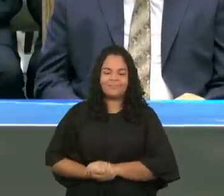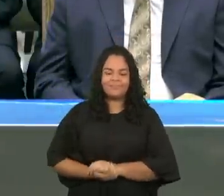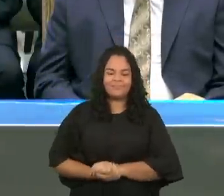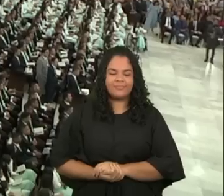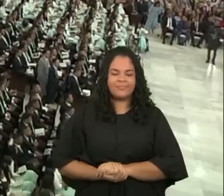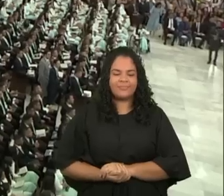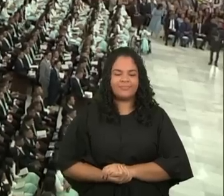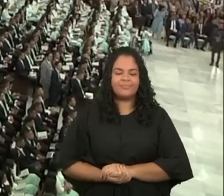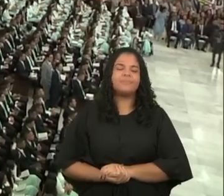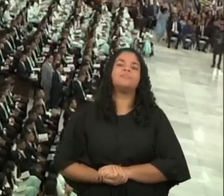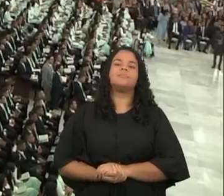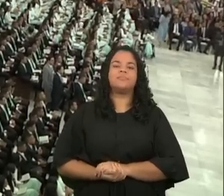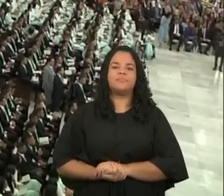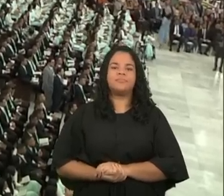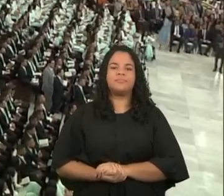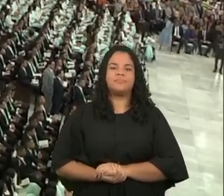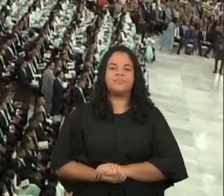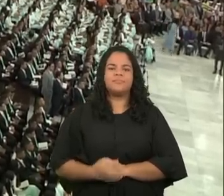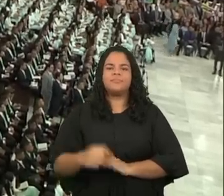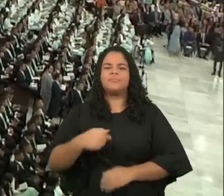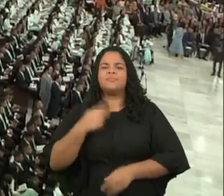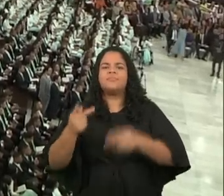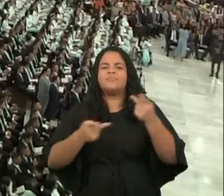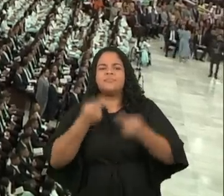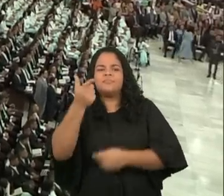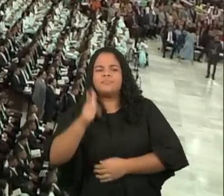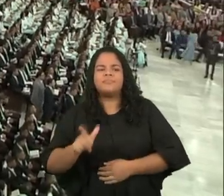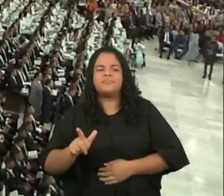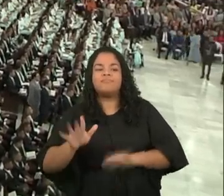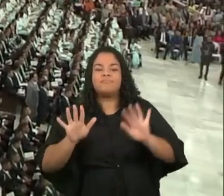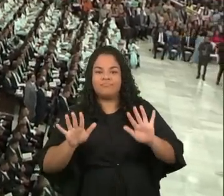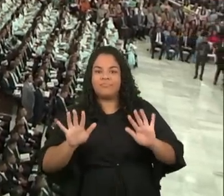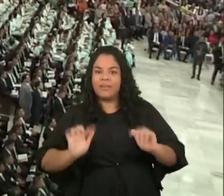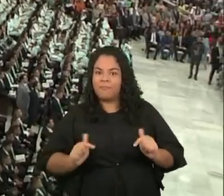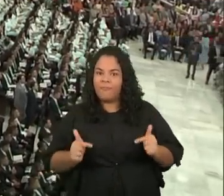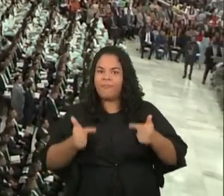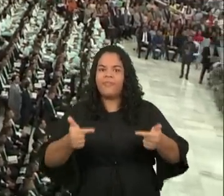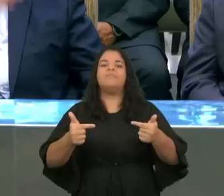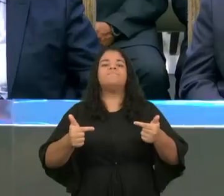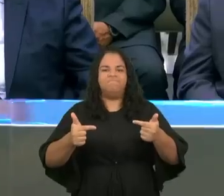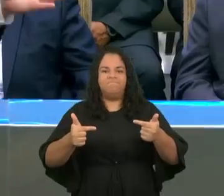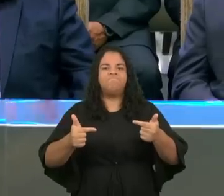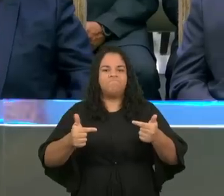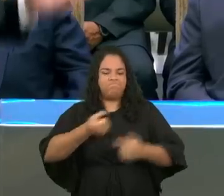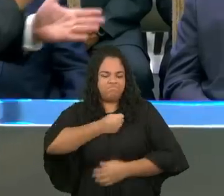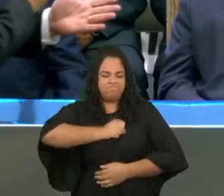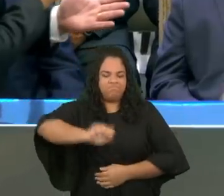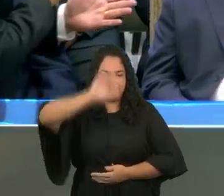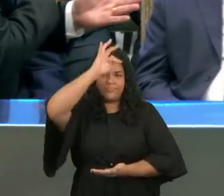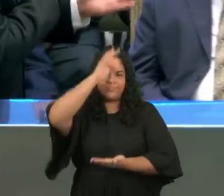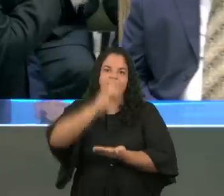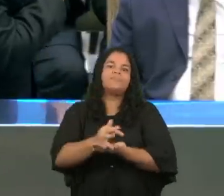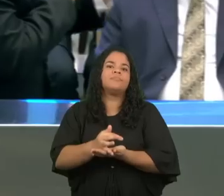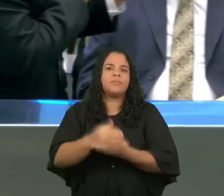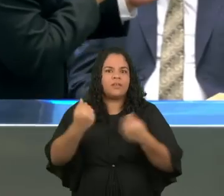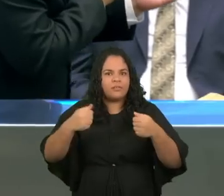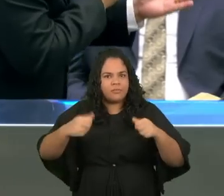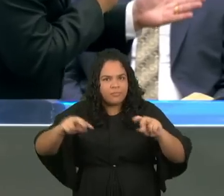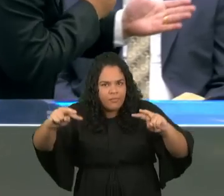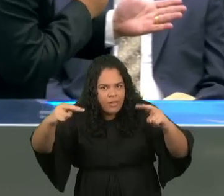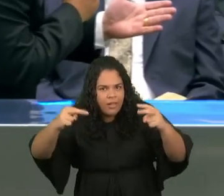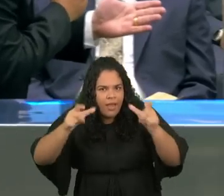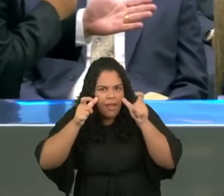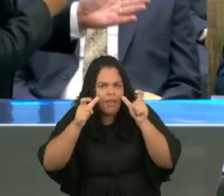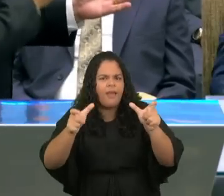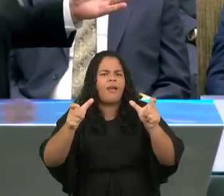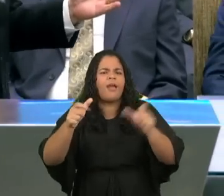disse da fé só. Eu disse o quê? Batalha da fé. Preste atenção em cada palavra. Eu não vim esta